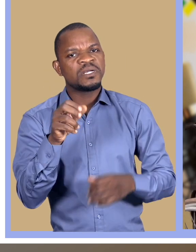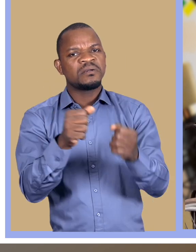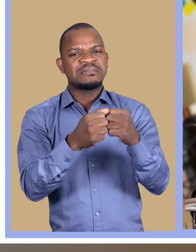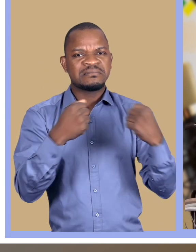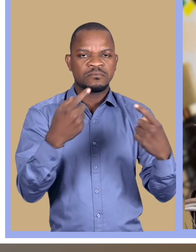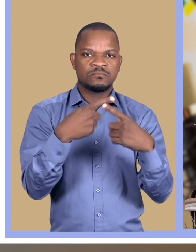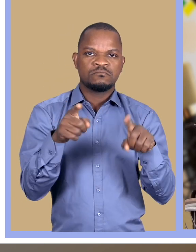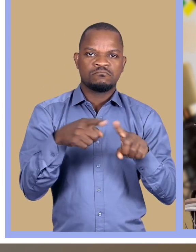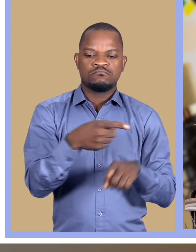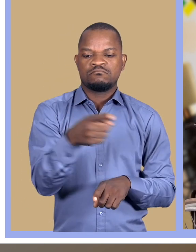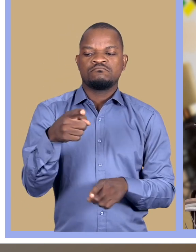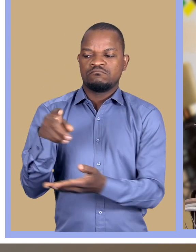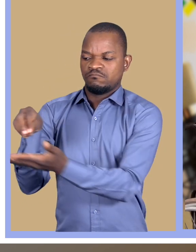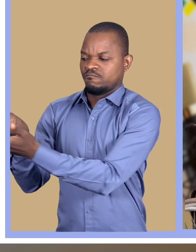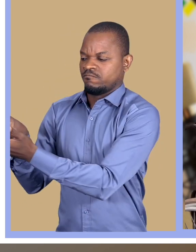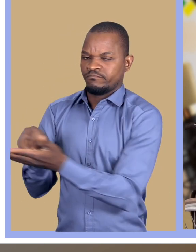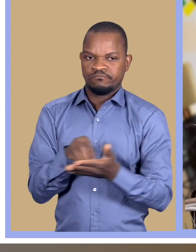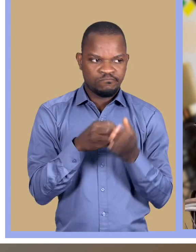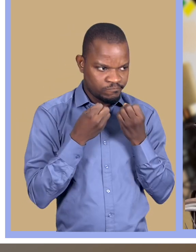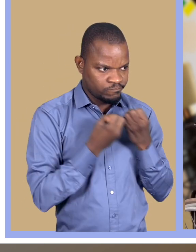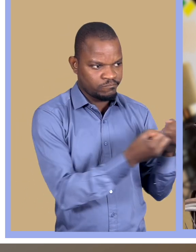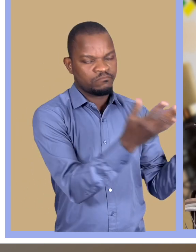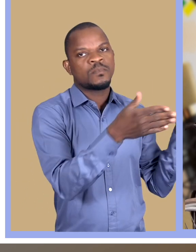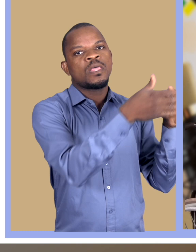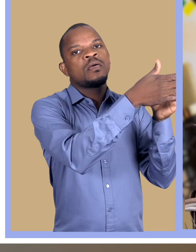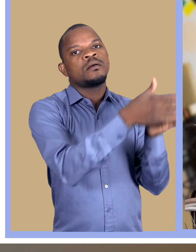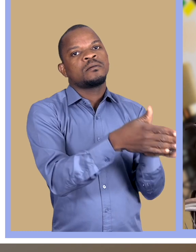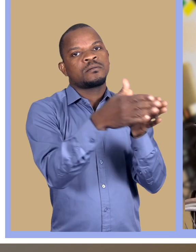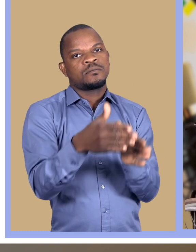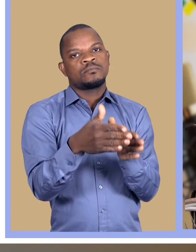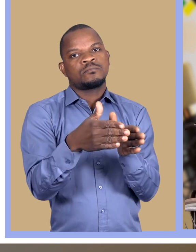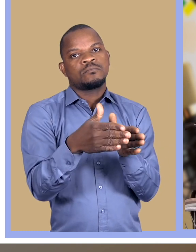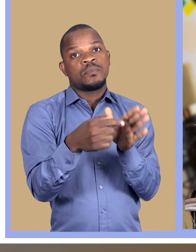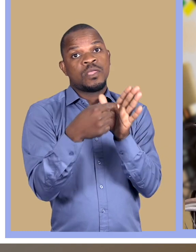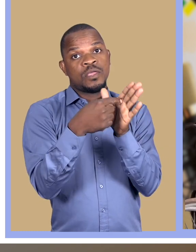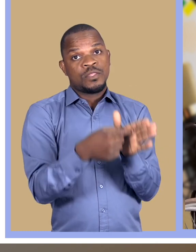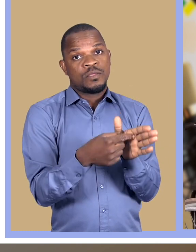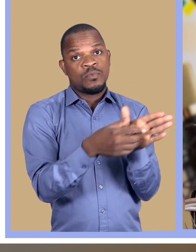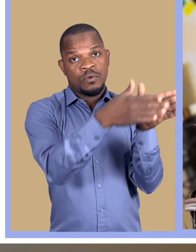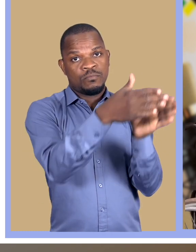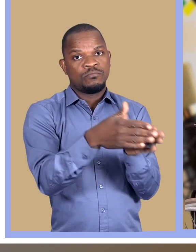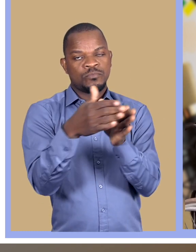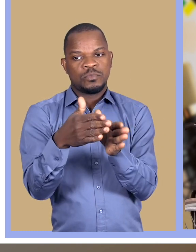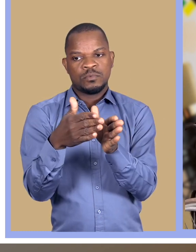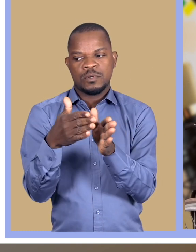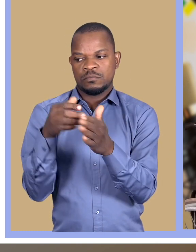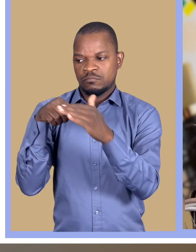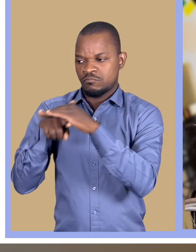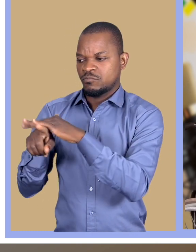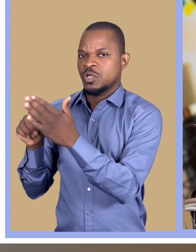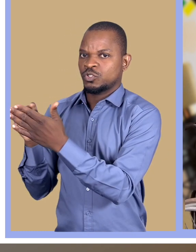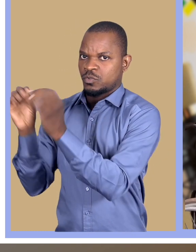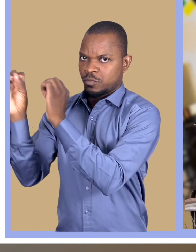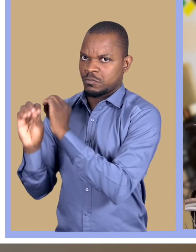traz a informação ao cidadão. Ele pode não ir para a escola, mas ele vai ter acesso à informação ambiental pela comunicação